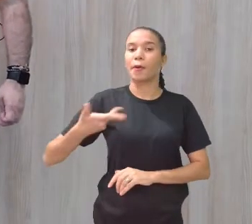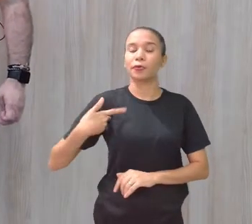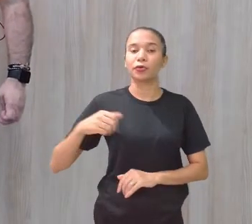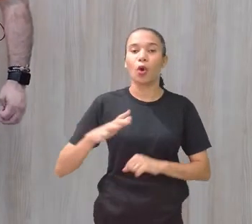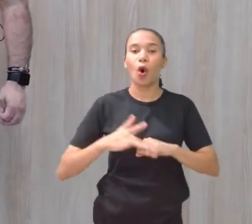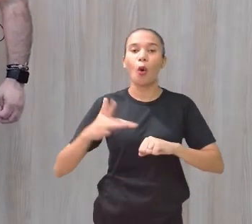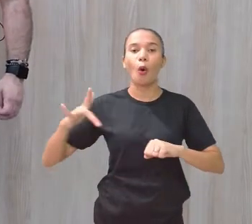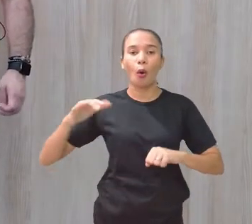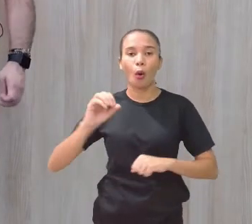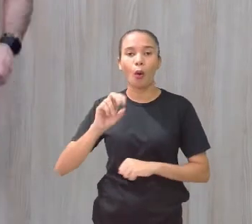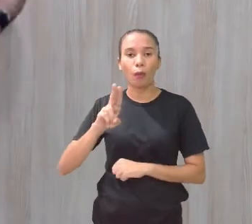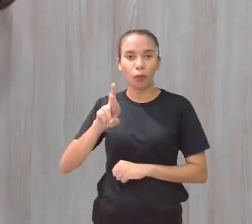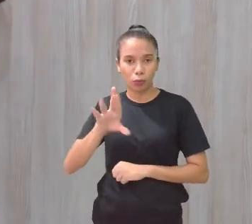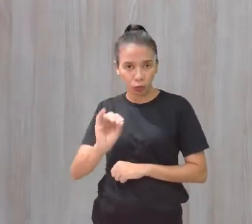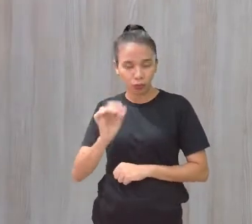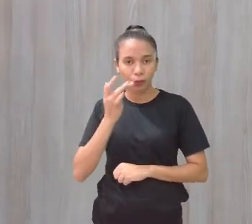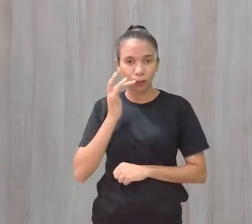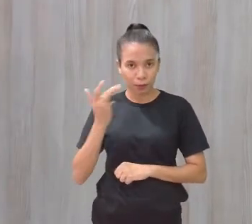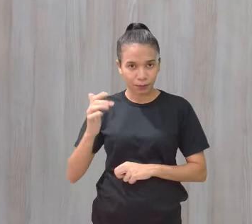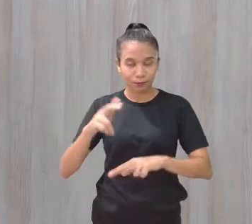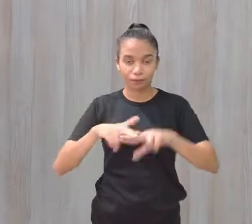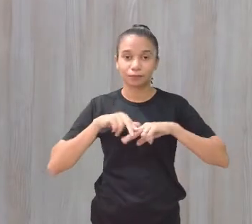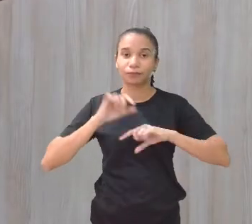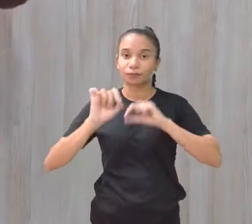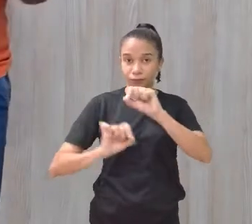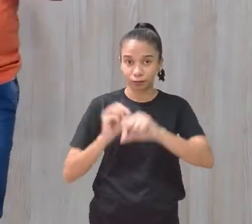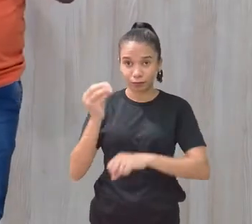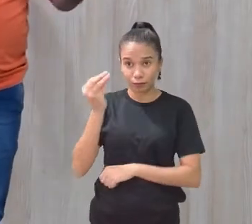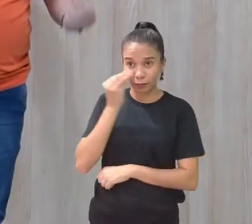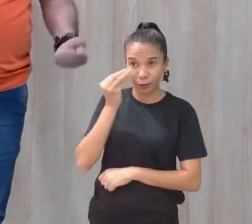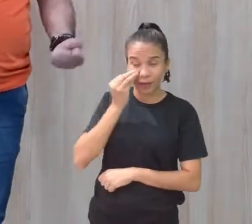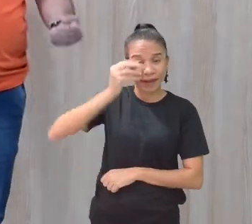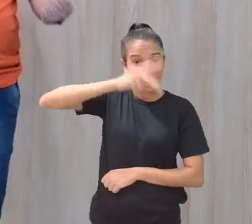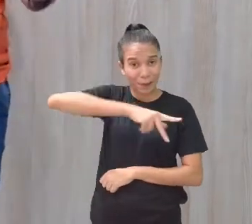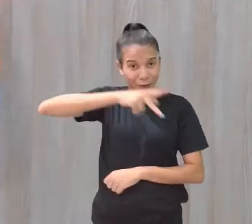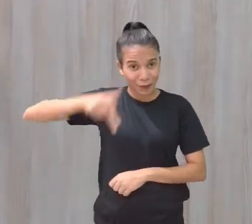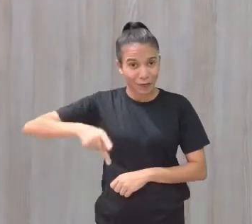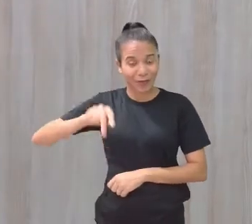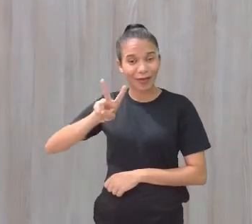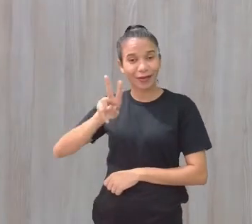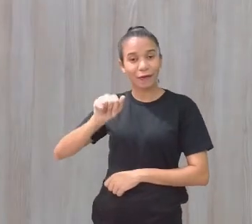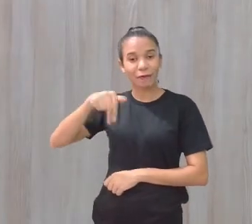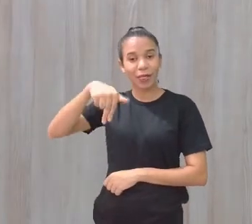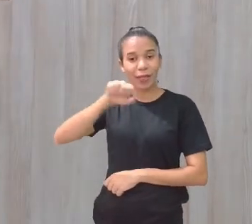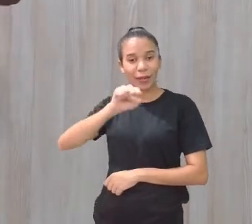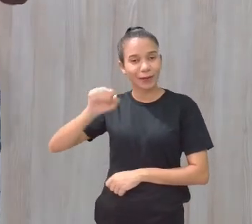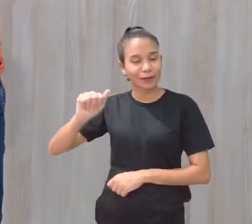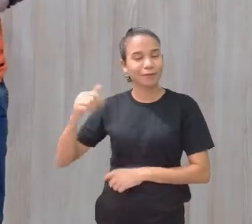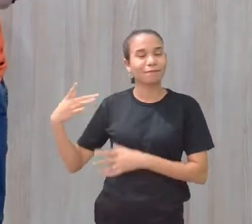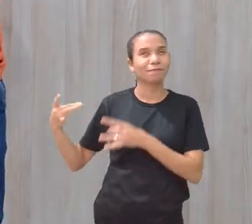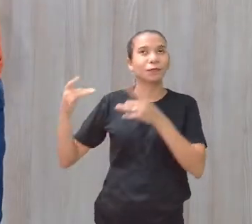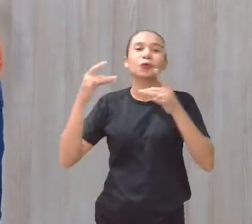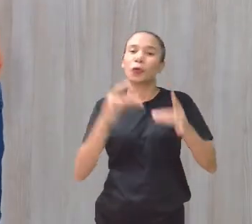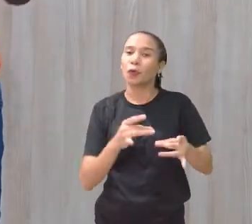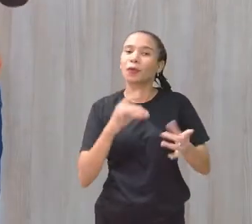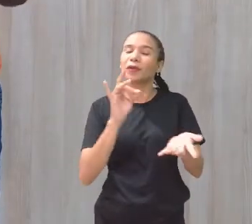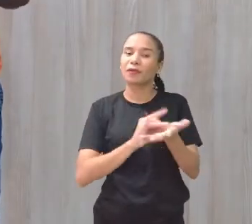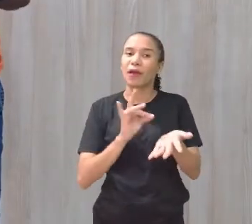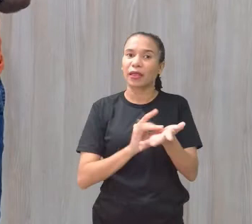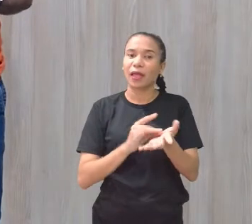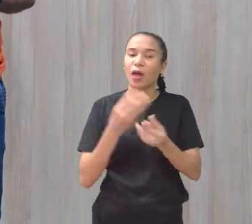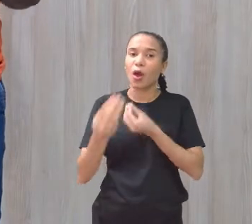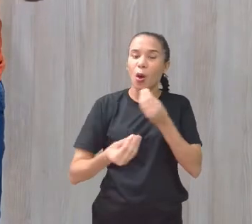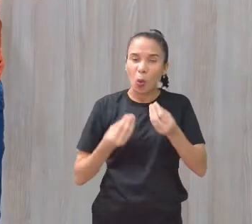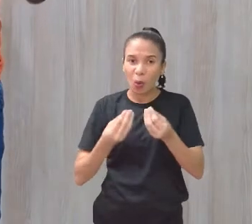África Ocidental. Então vejam, observe, né, como a professora Vanessa ela trouxe, né, a mente aqui, né. Muitas dessas invasões